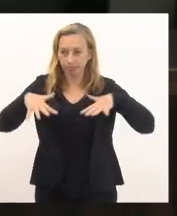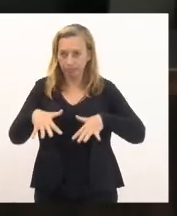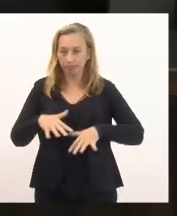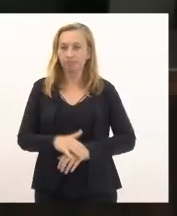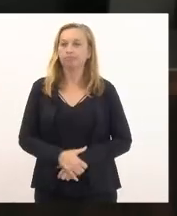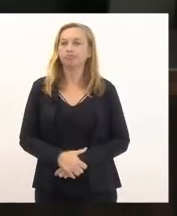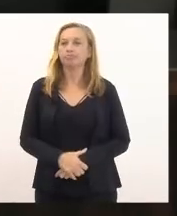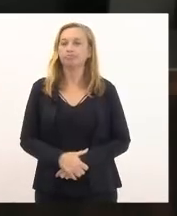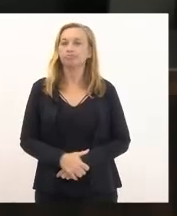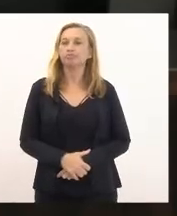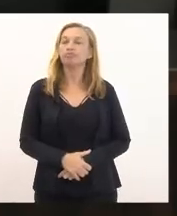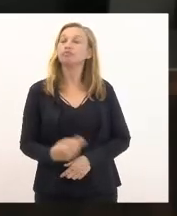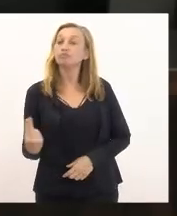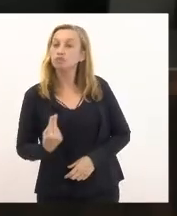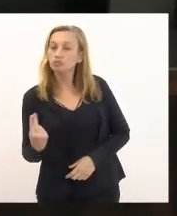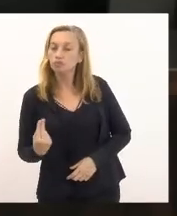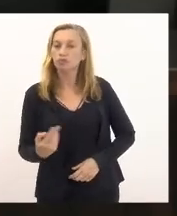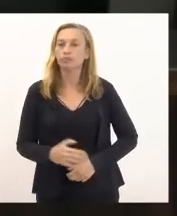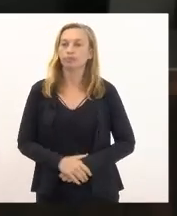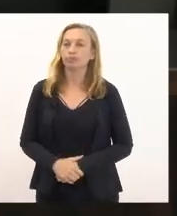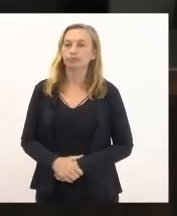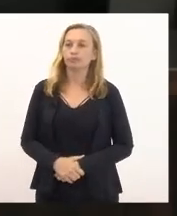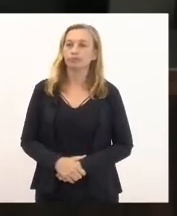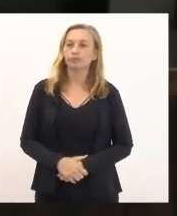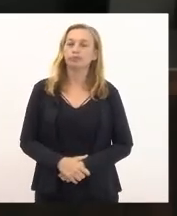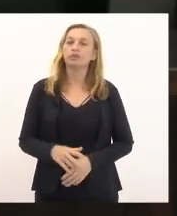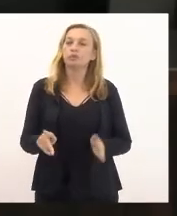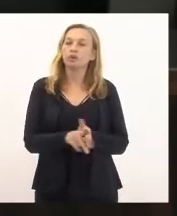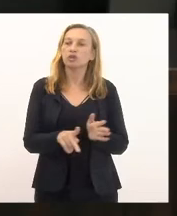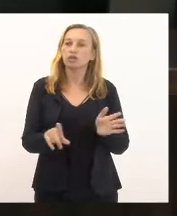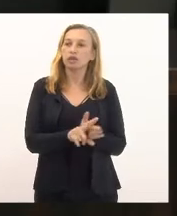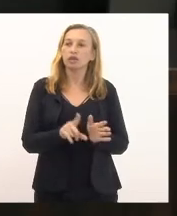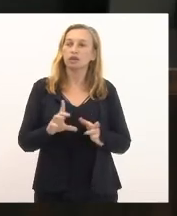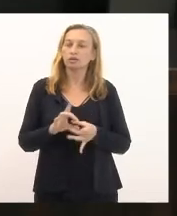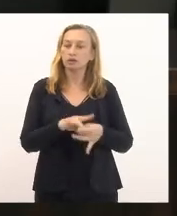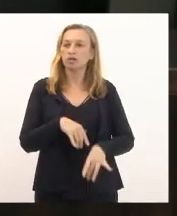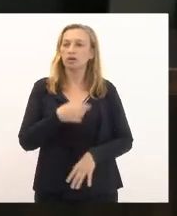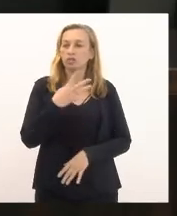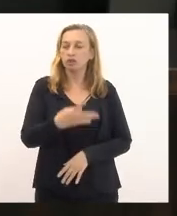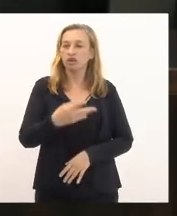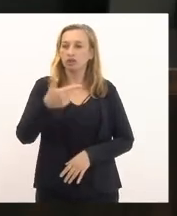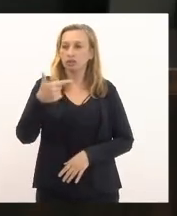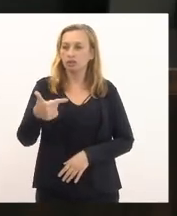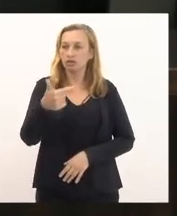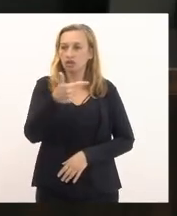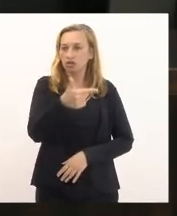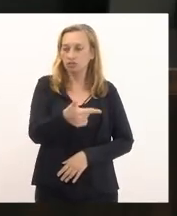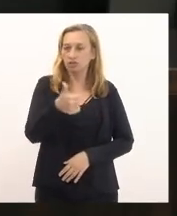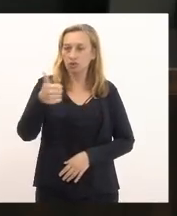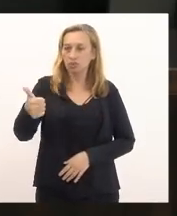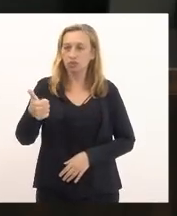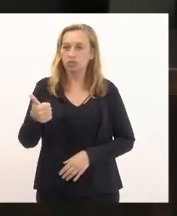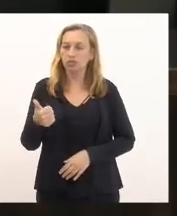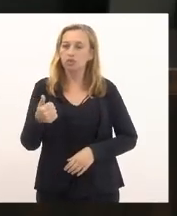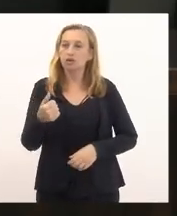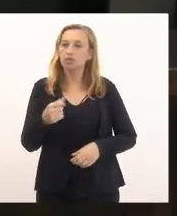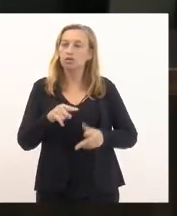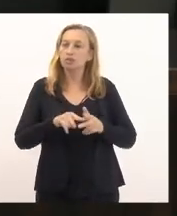concede coautoria ao projeto de lei complementar 42 de 21, que regulamenta o fundo.